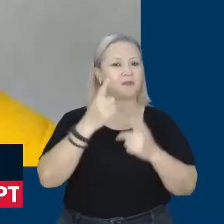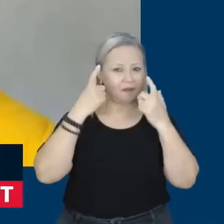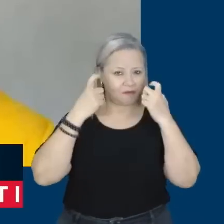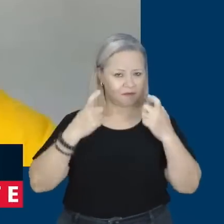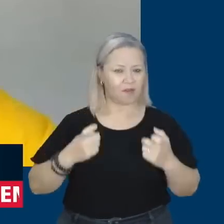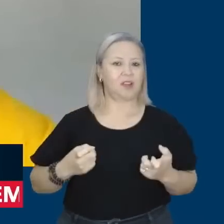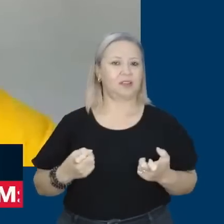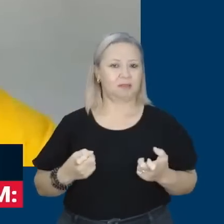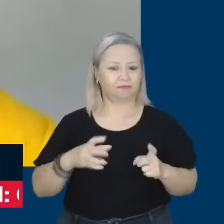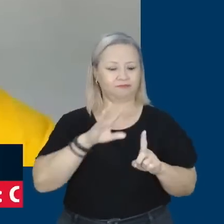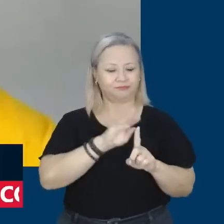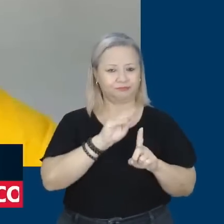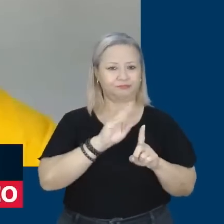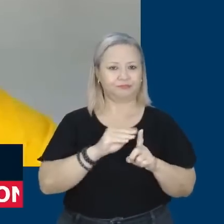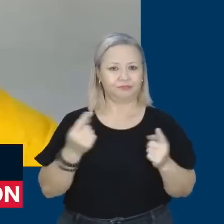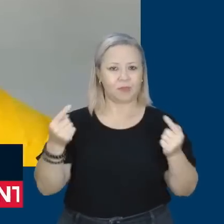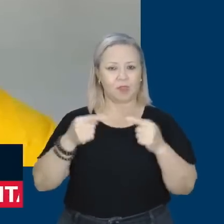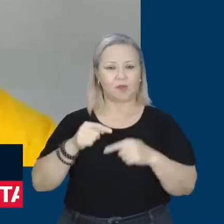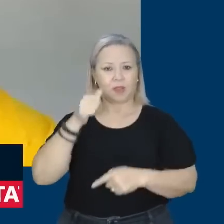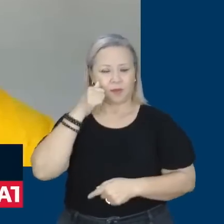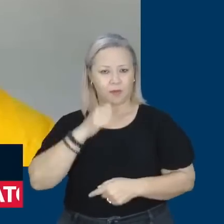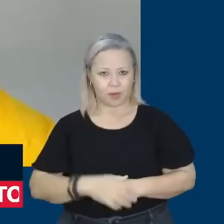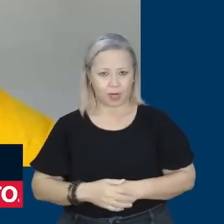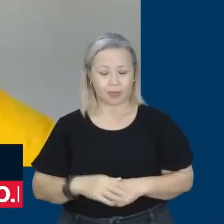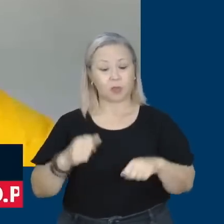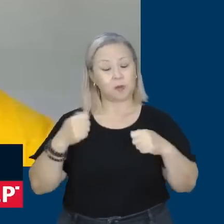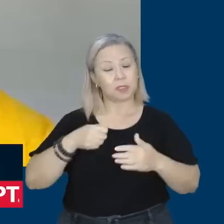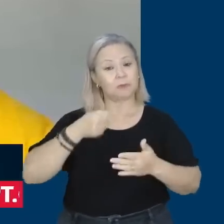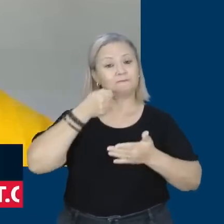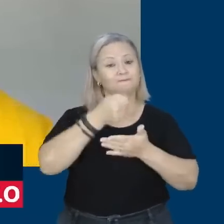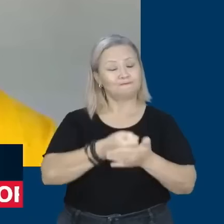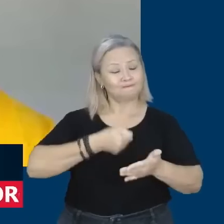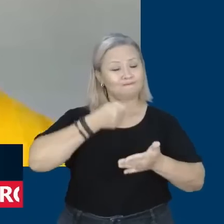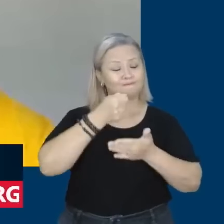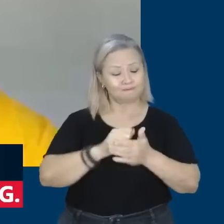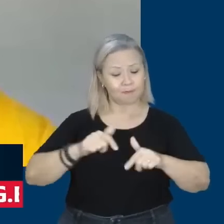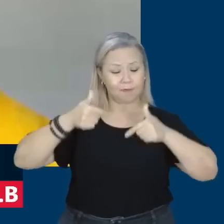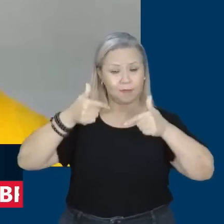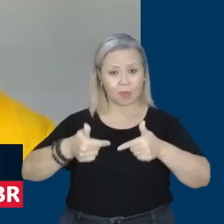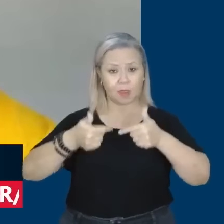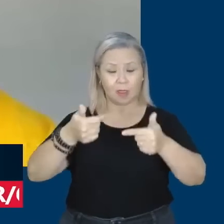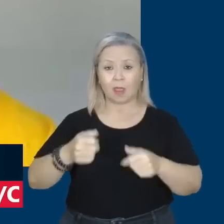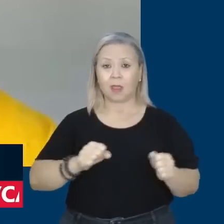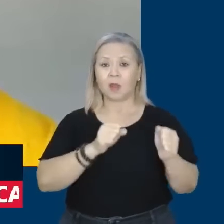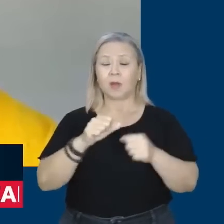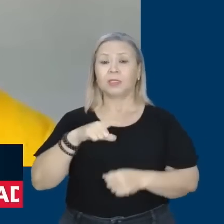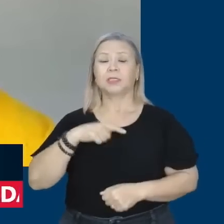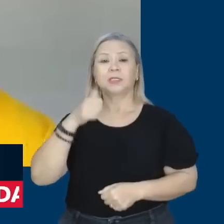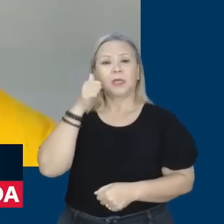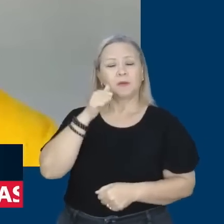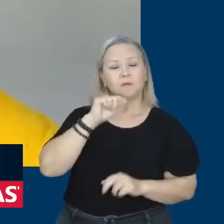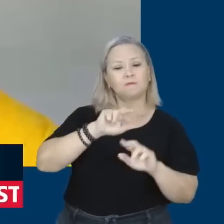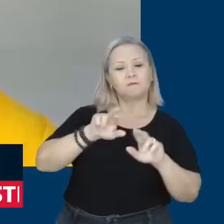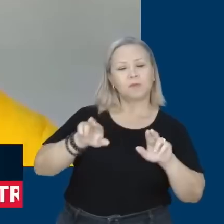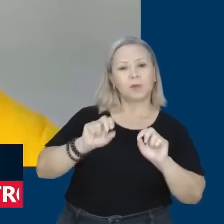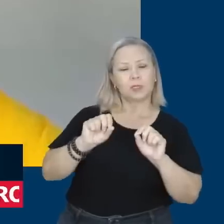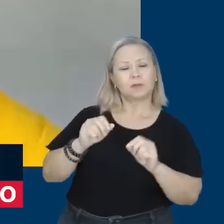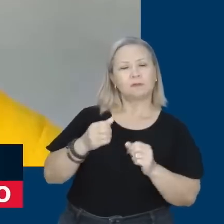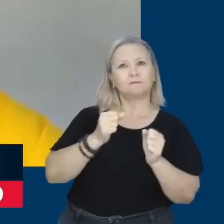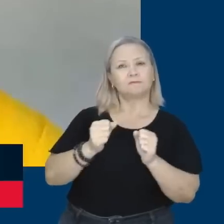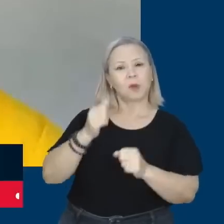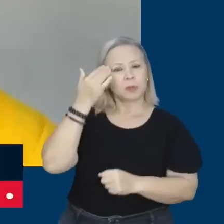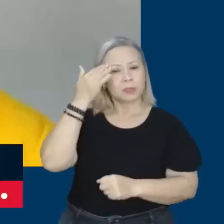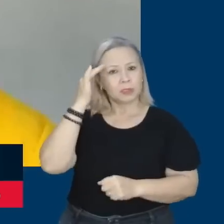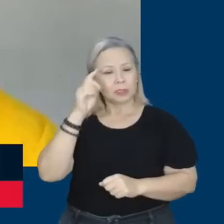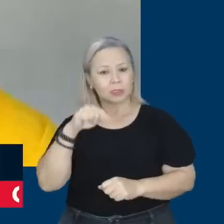muito, né, para que a gente possa ter mulheres que possam entender que